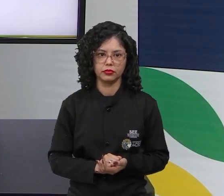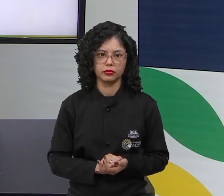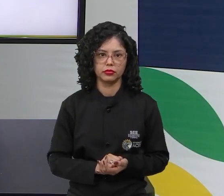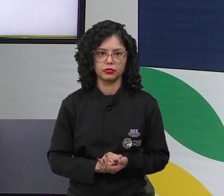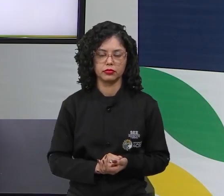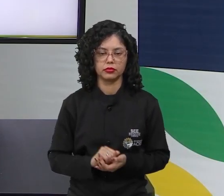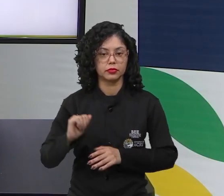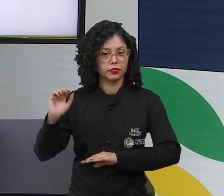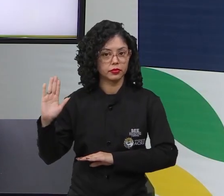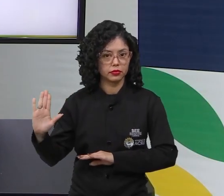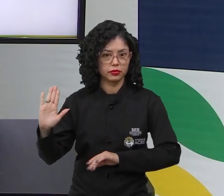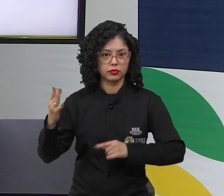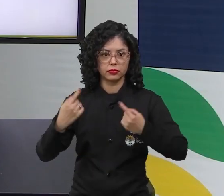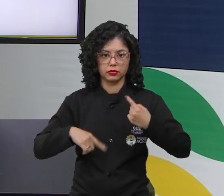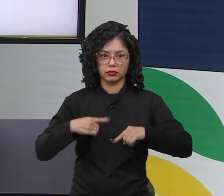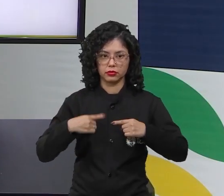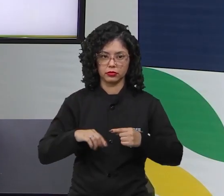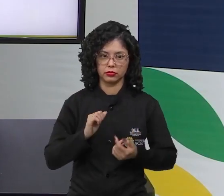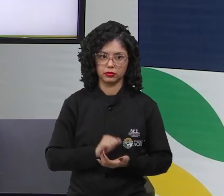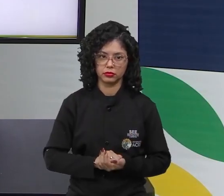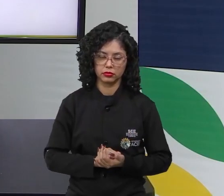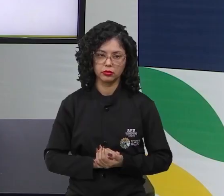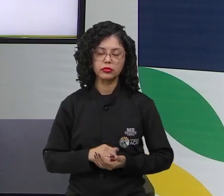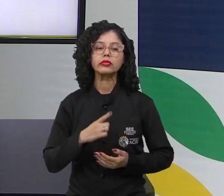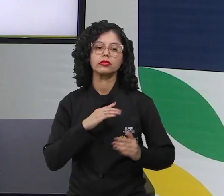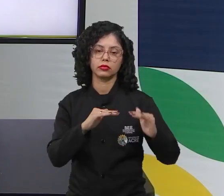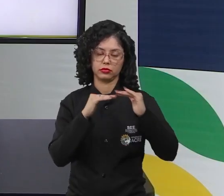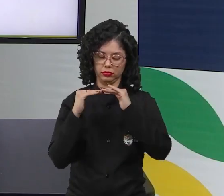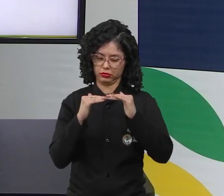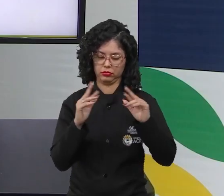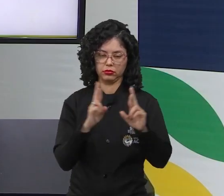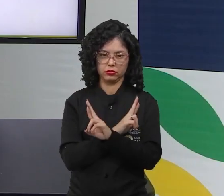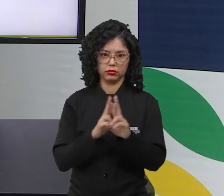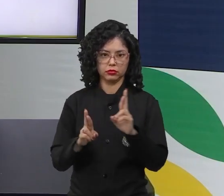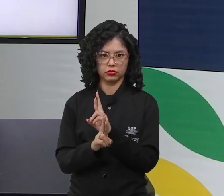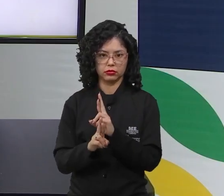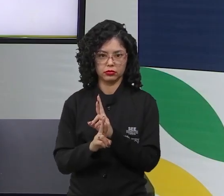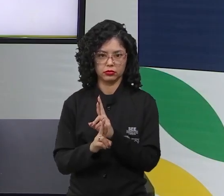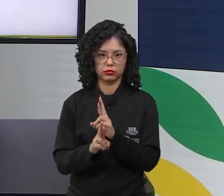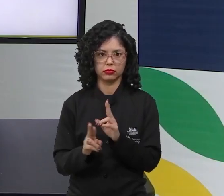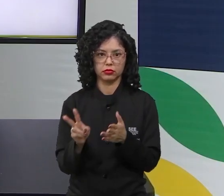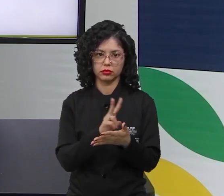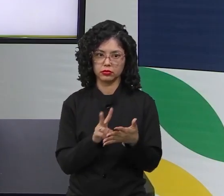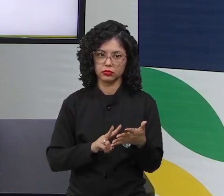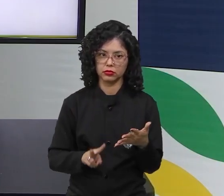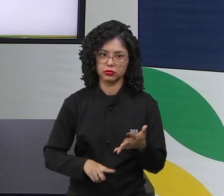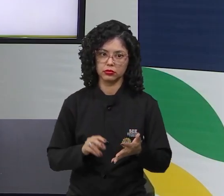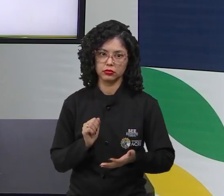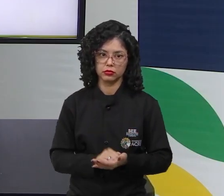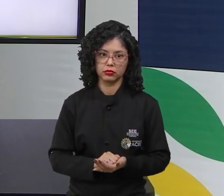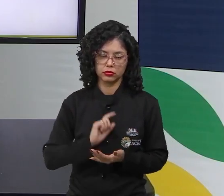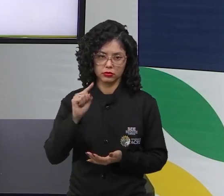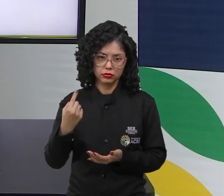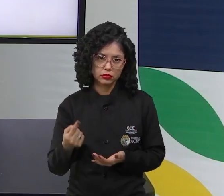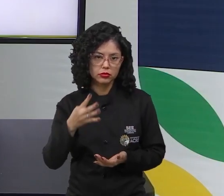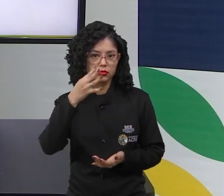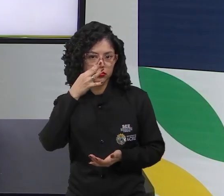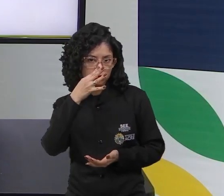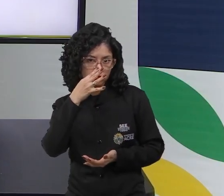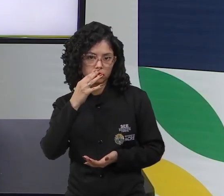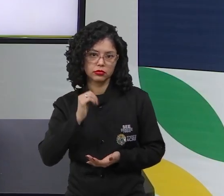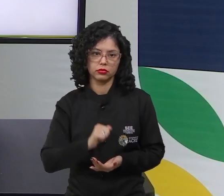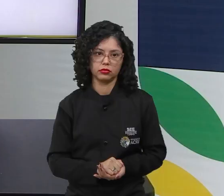a campanha política, ela estabelece uma relação ali com o leitor, com aquele que